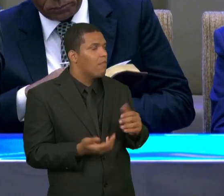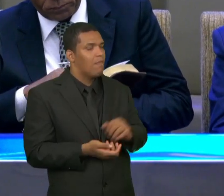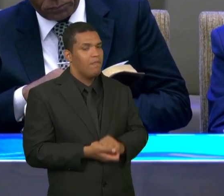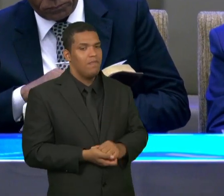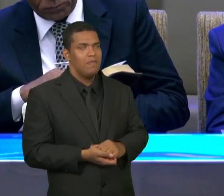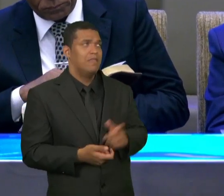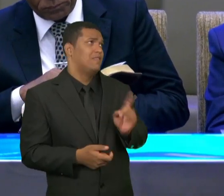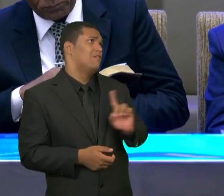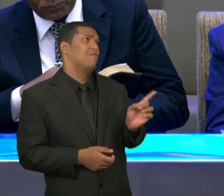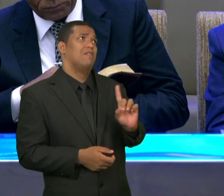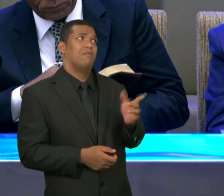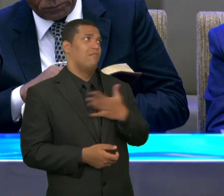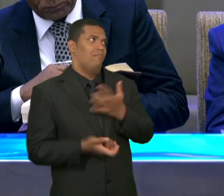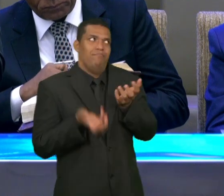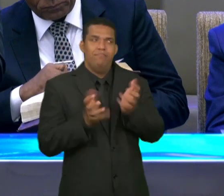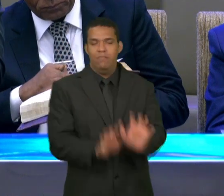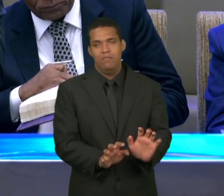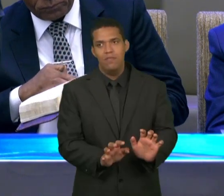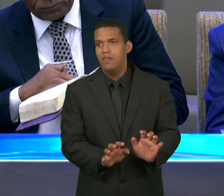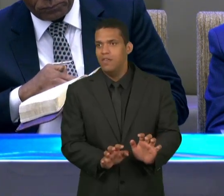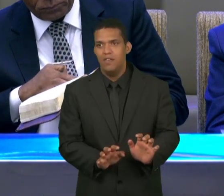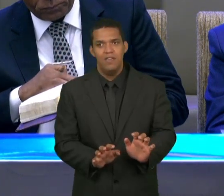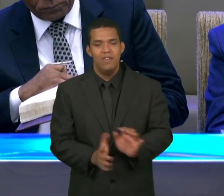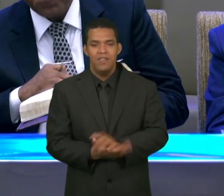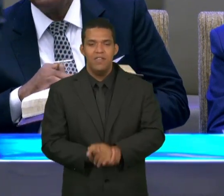Não, Senhor. Quero não.